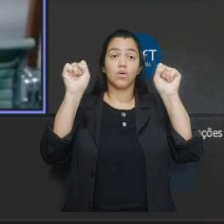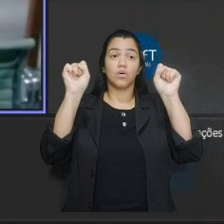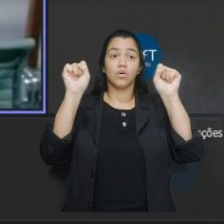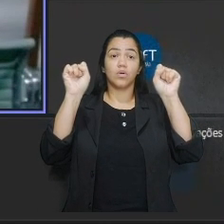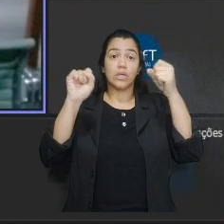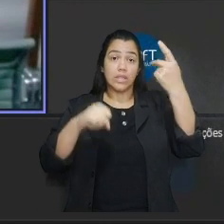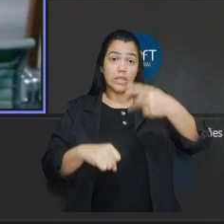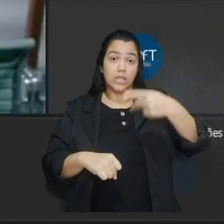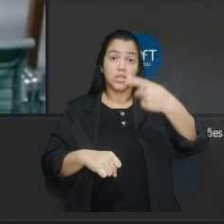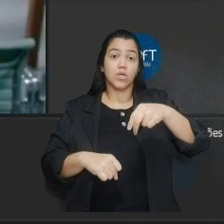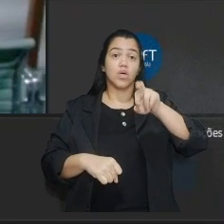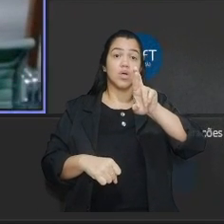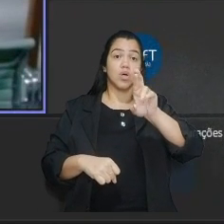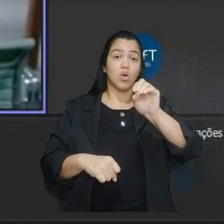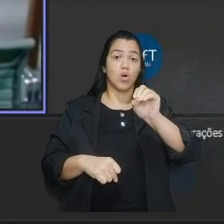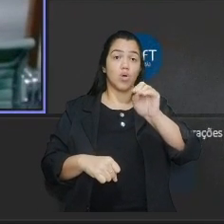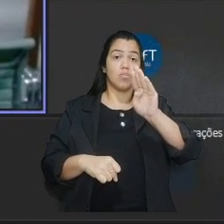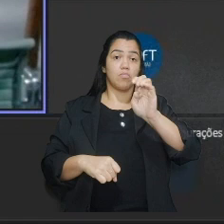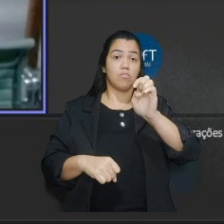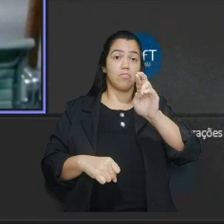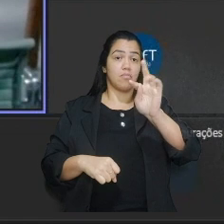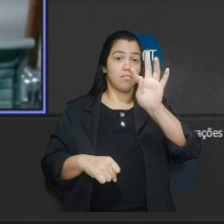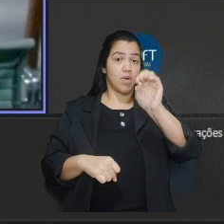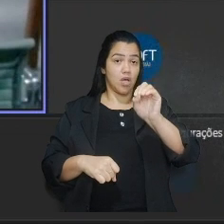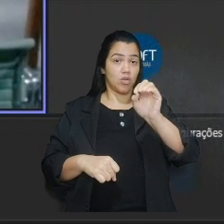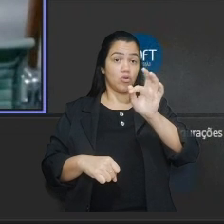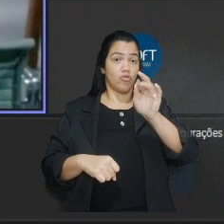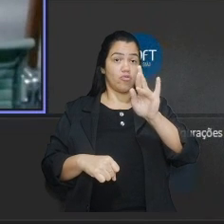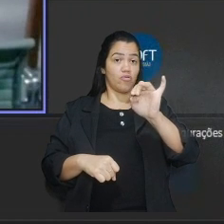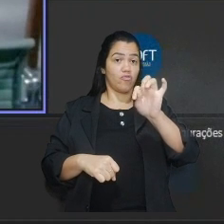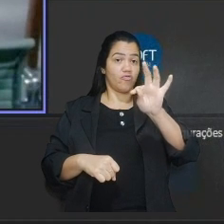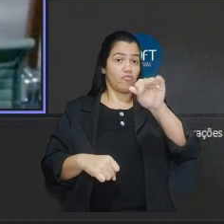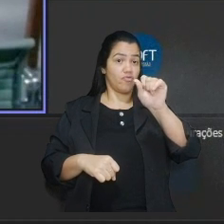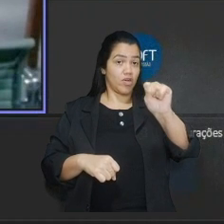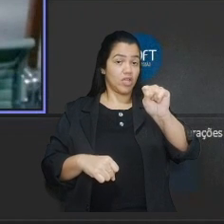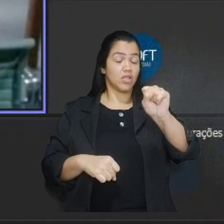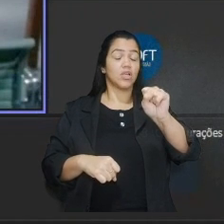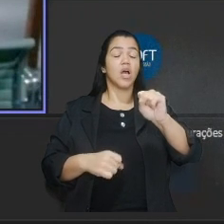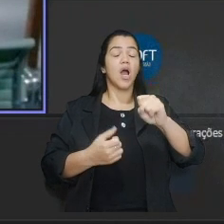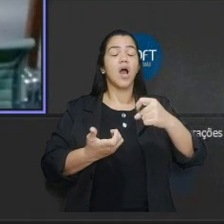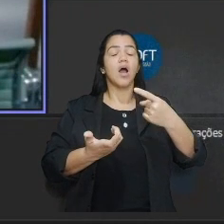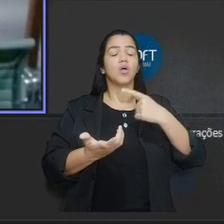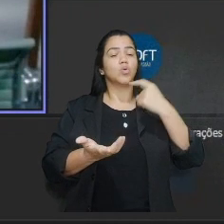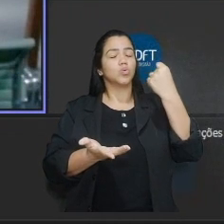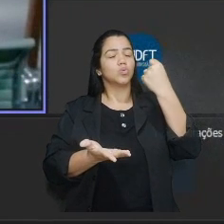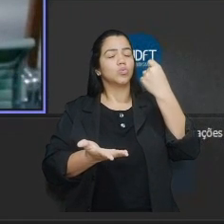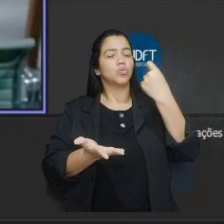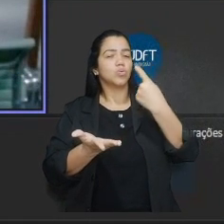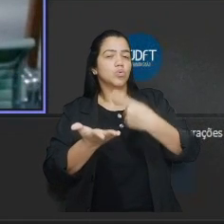de Justiça, do desembargador Roberto Freitas, acordo